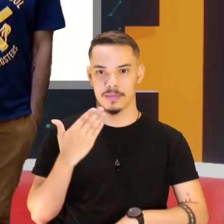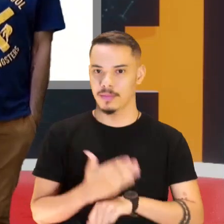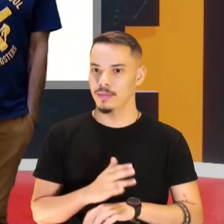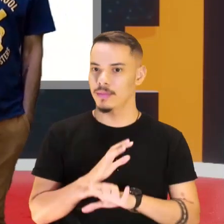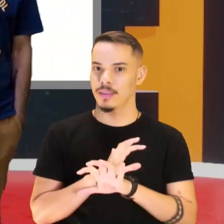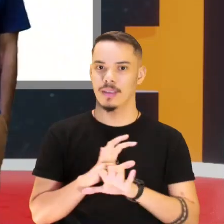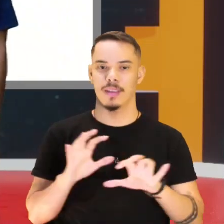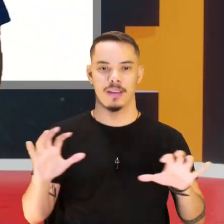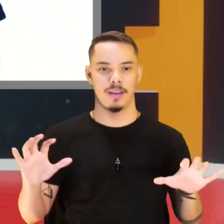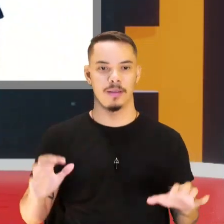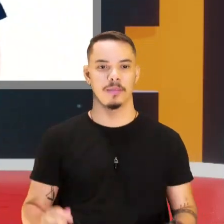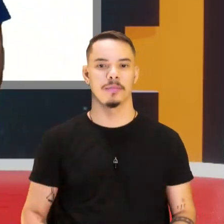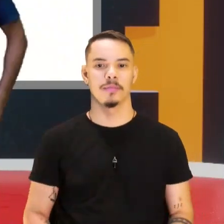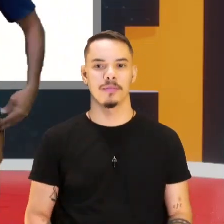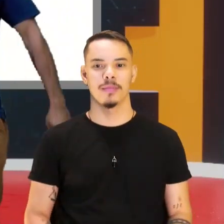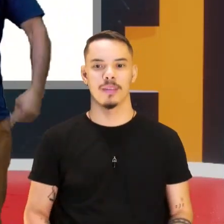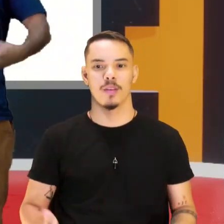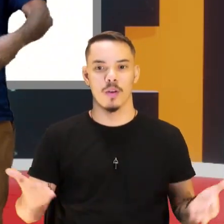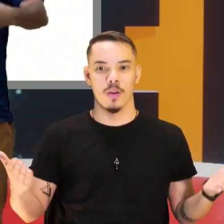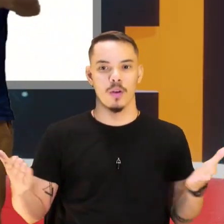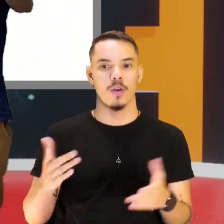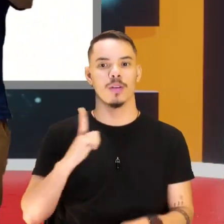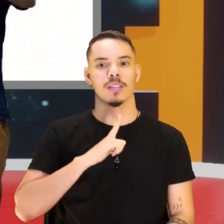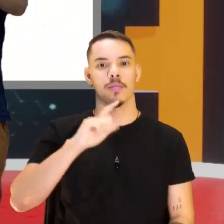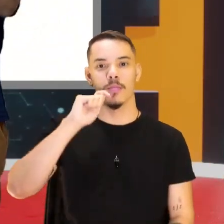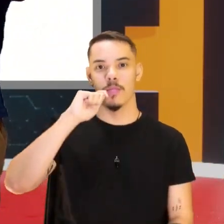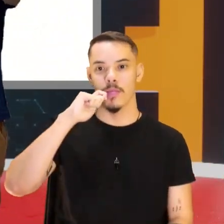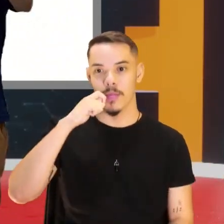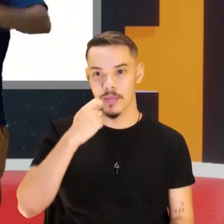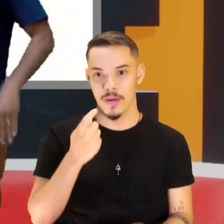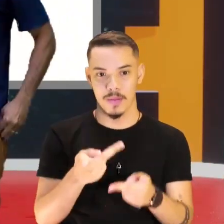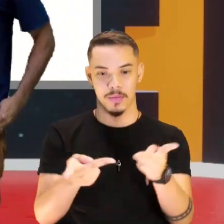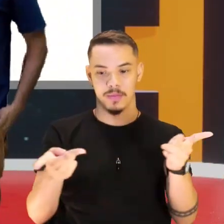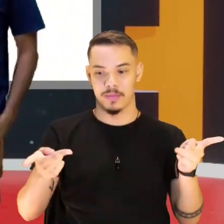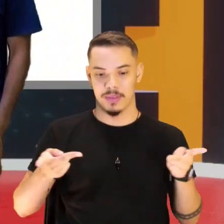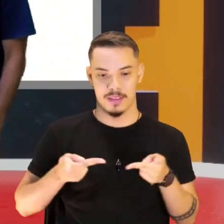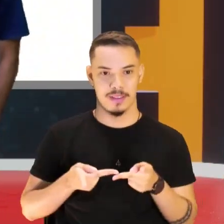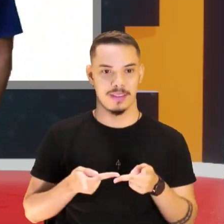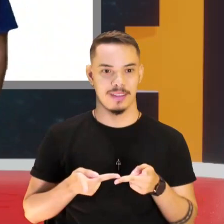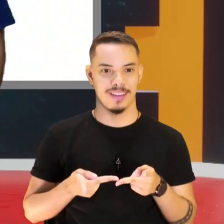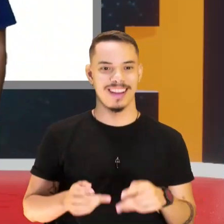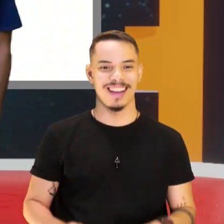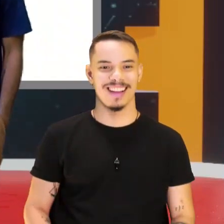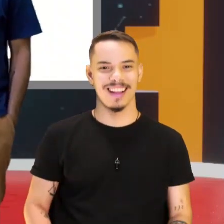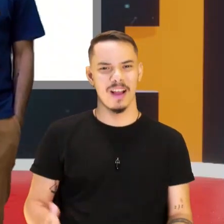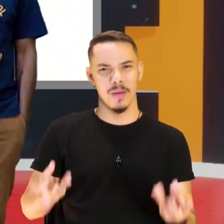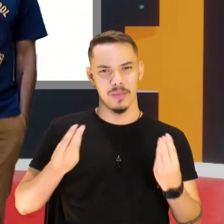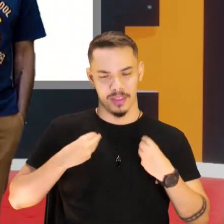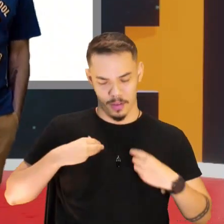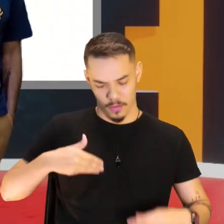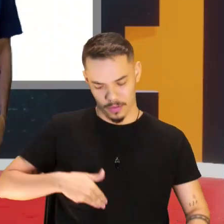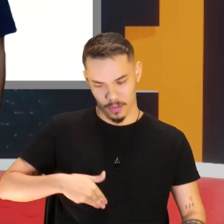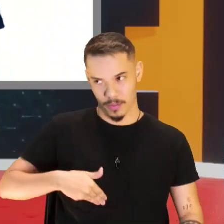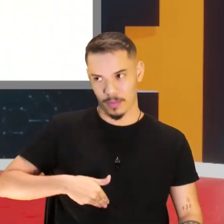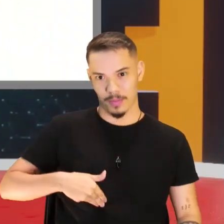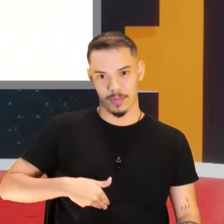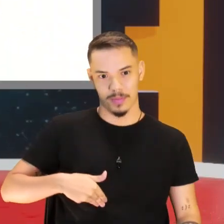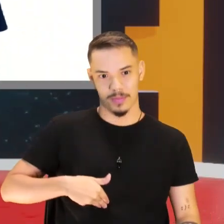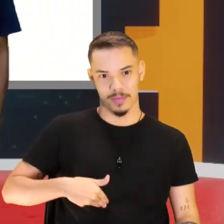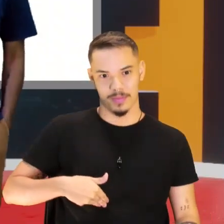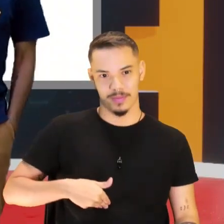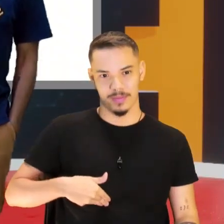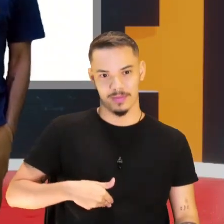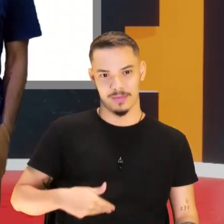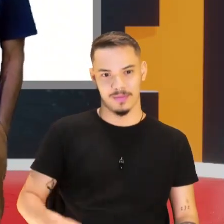ó. Aqui não há... Hoje vai sair pão e pizza, com tanta mão na massa. Ai, para, me deu fome. Pão